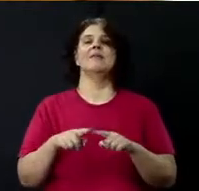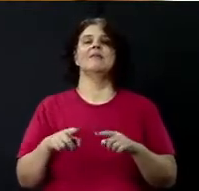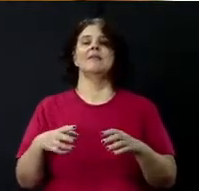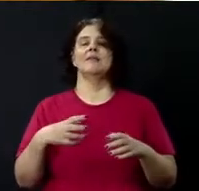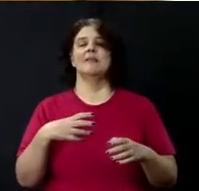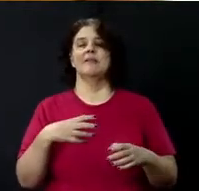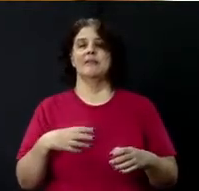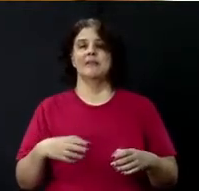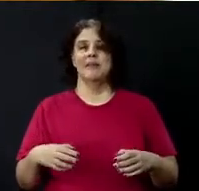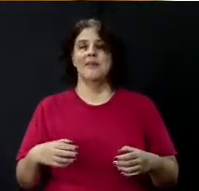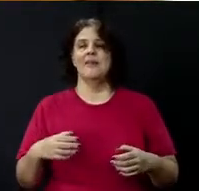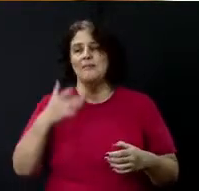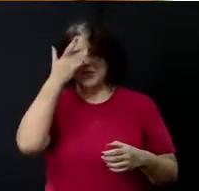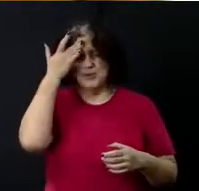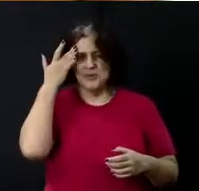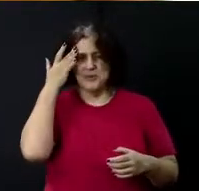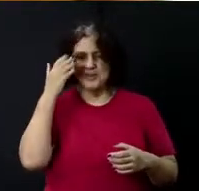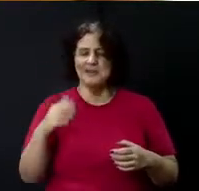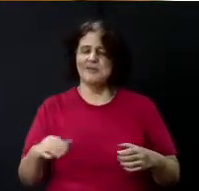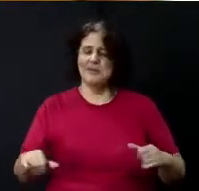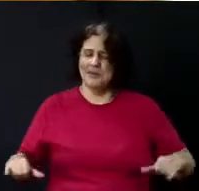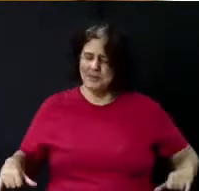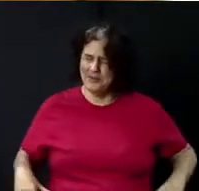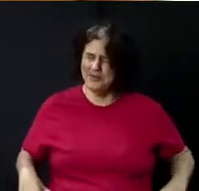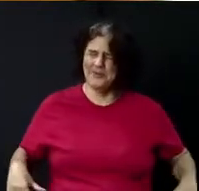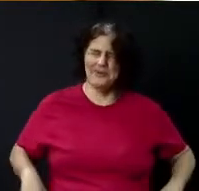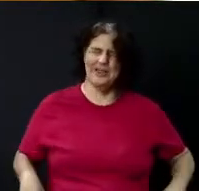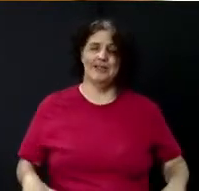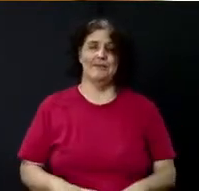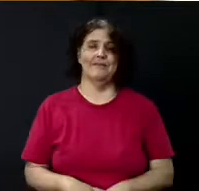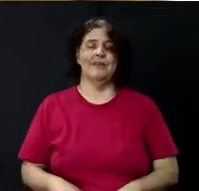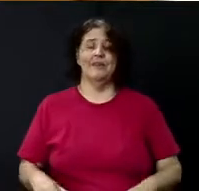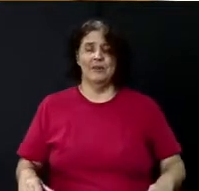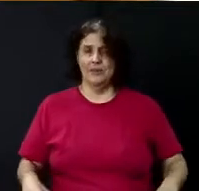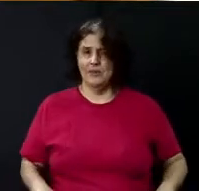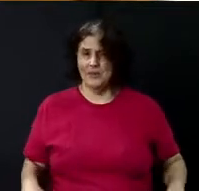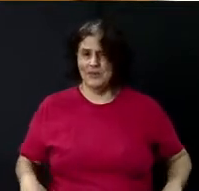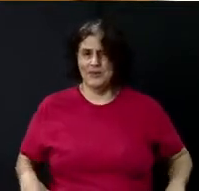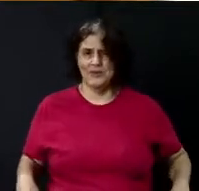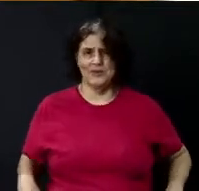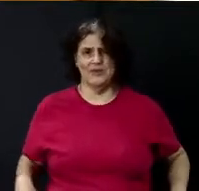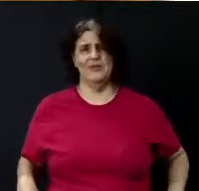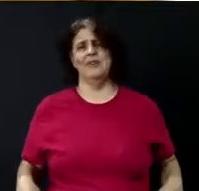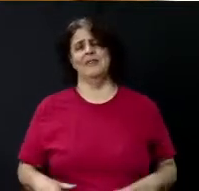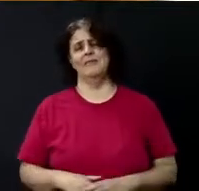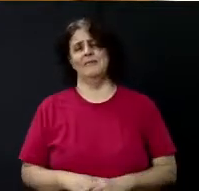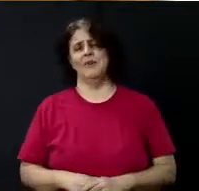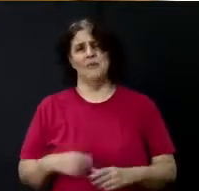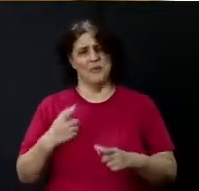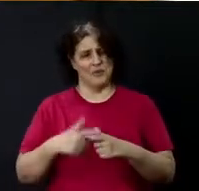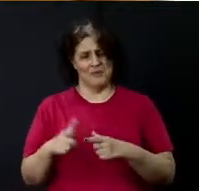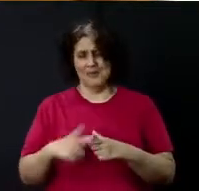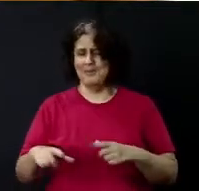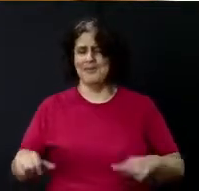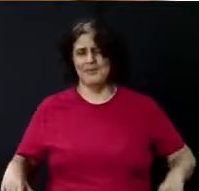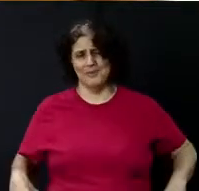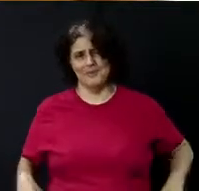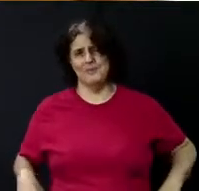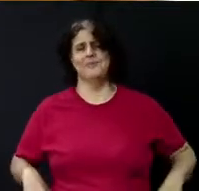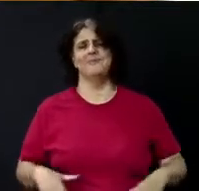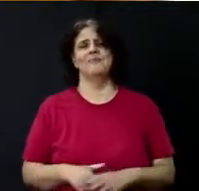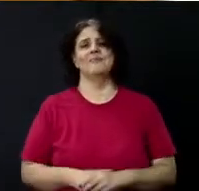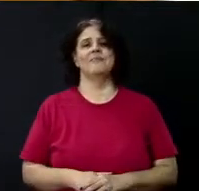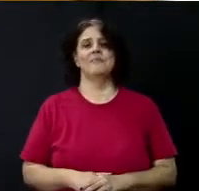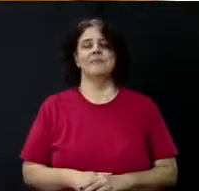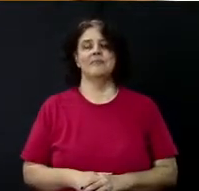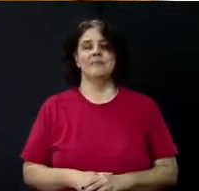o peso daquela deficiência ou daquela anomalia. E outra coisa é você